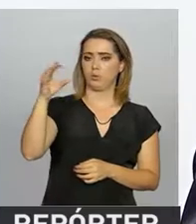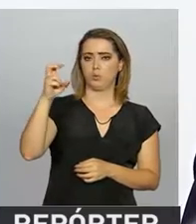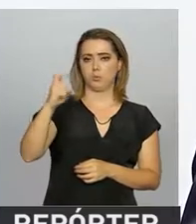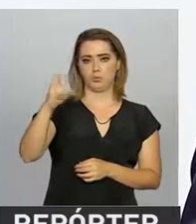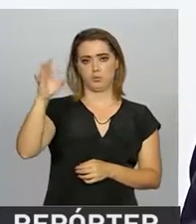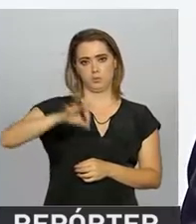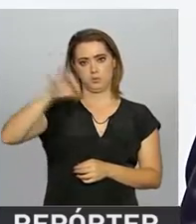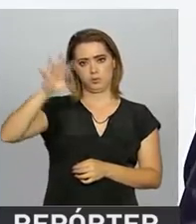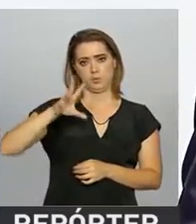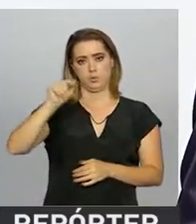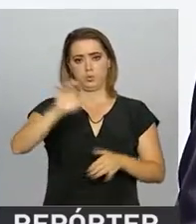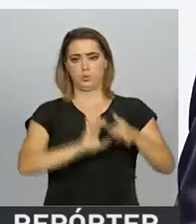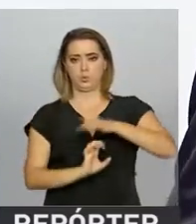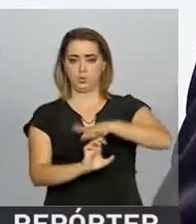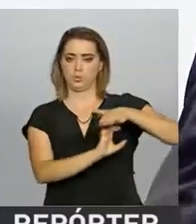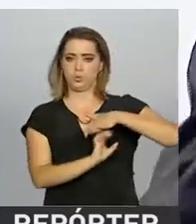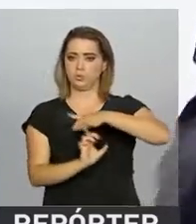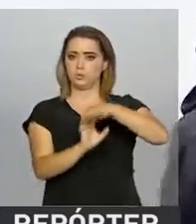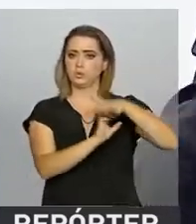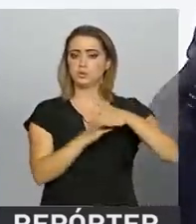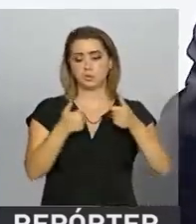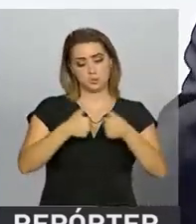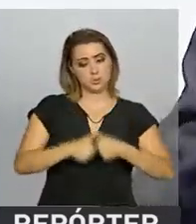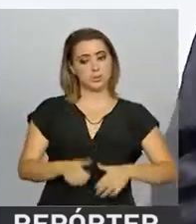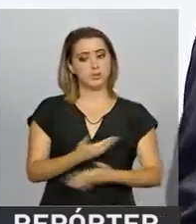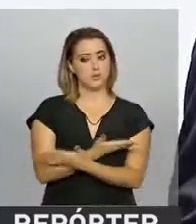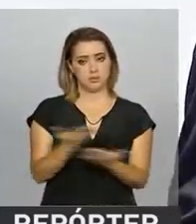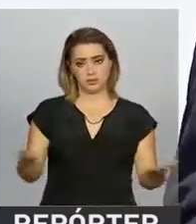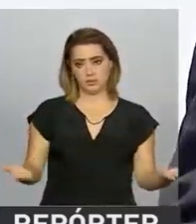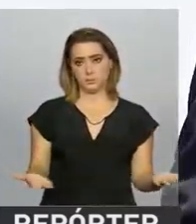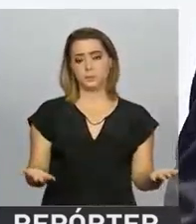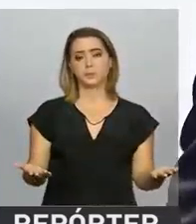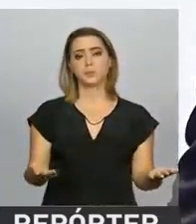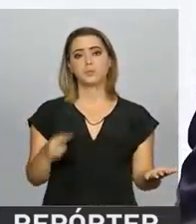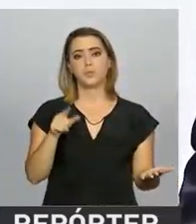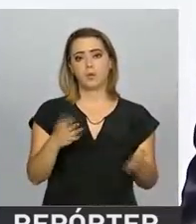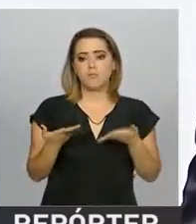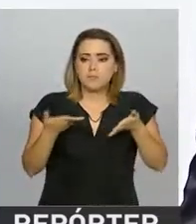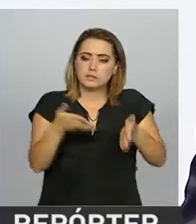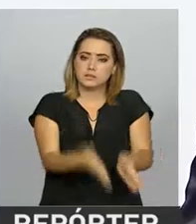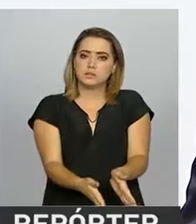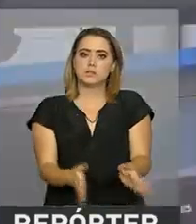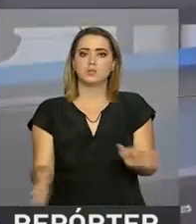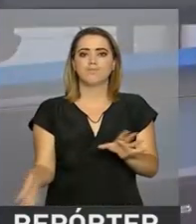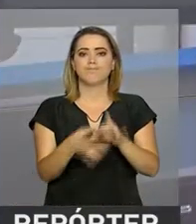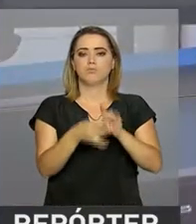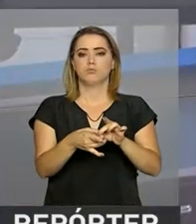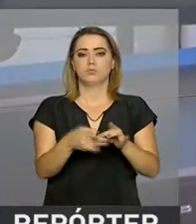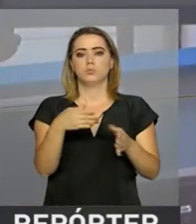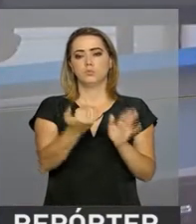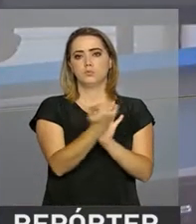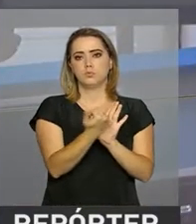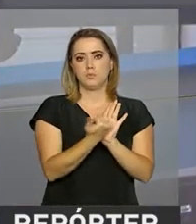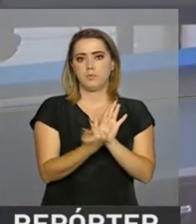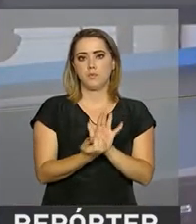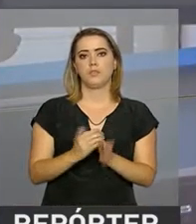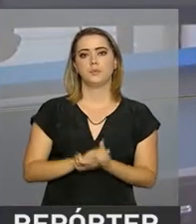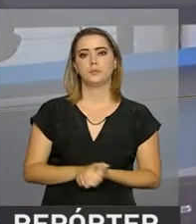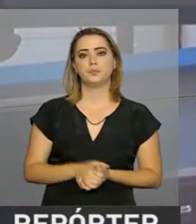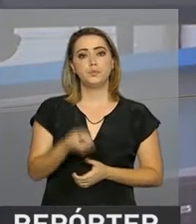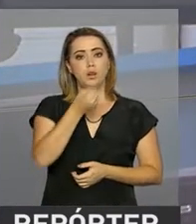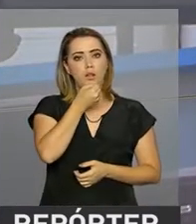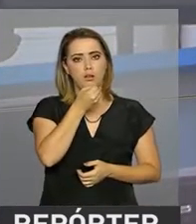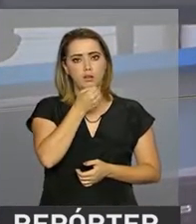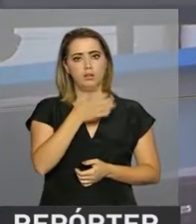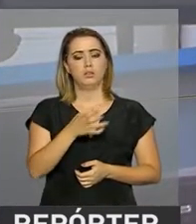98,5% dos empresários brasileiros que aqui estão representados, engajados nesse processo. Em entrevista